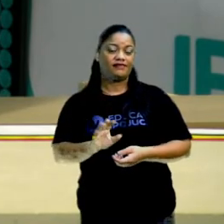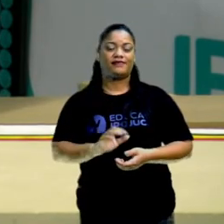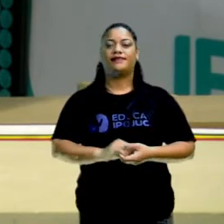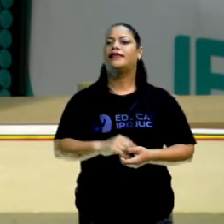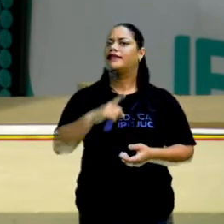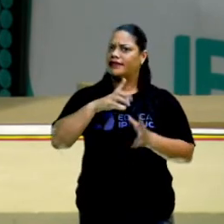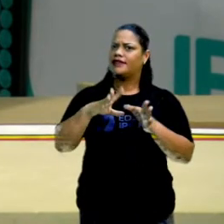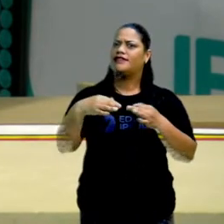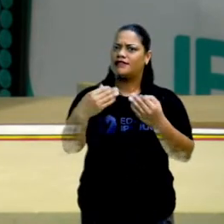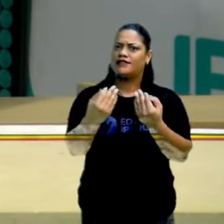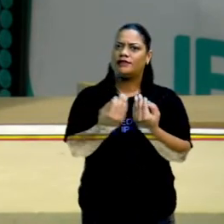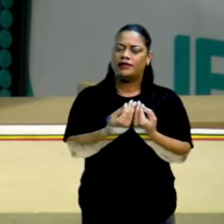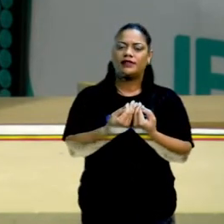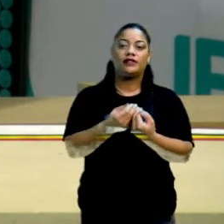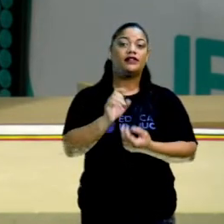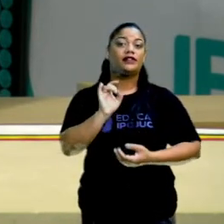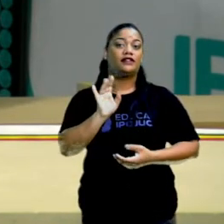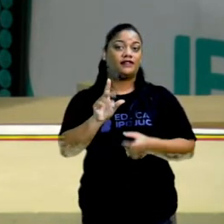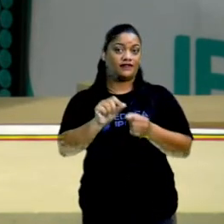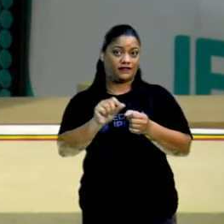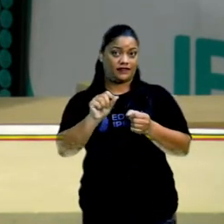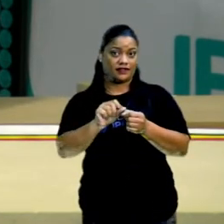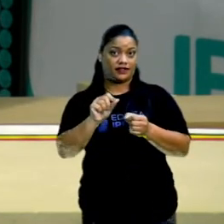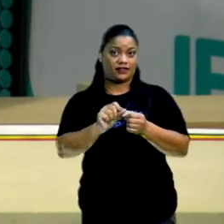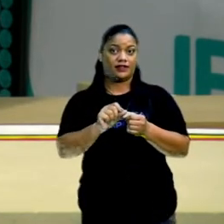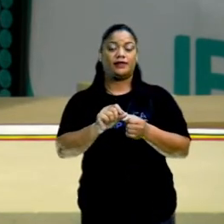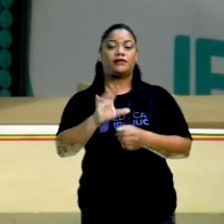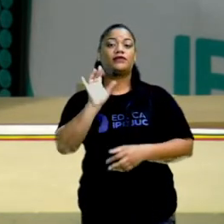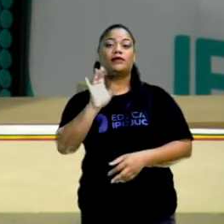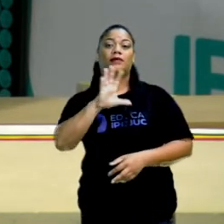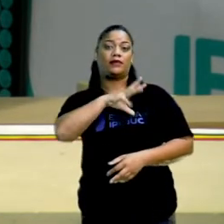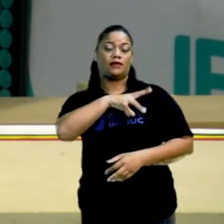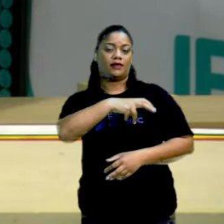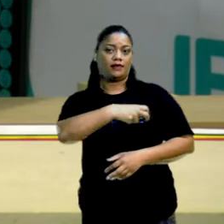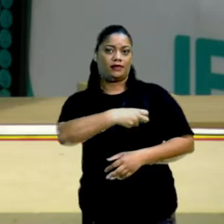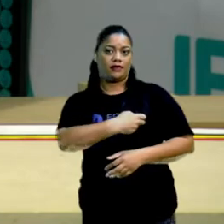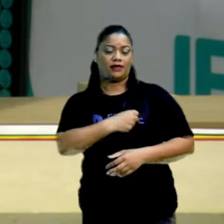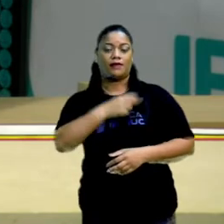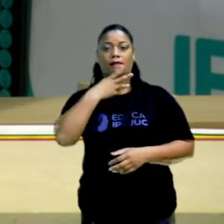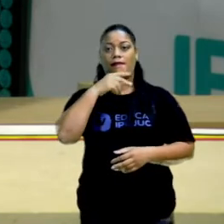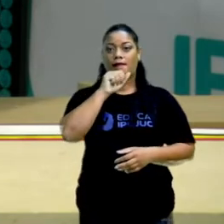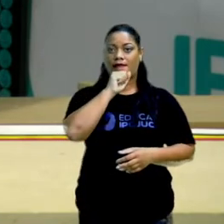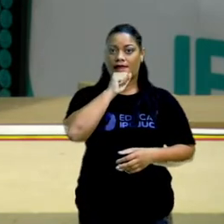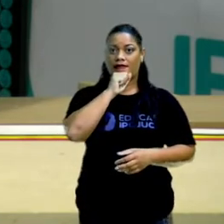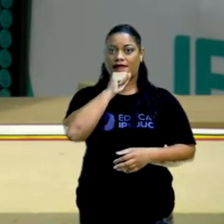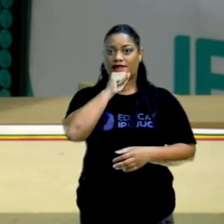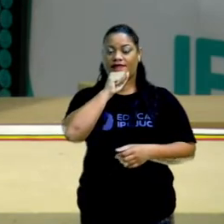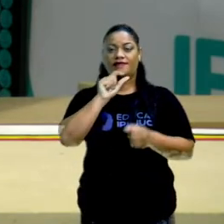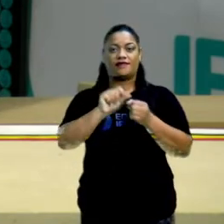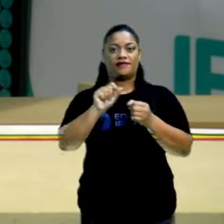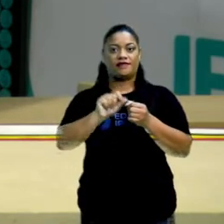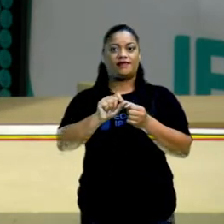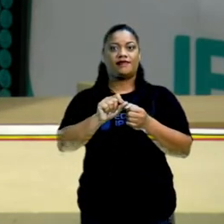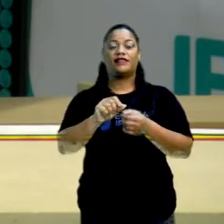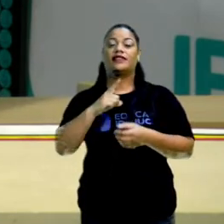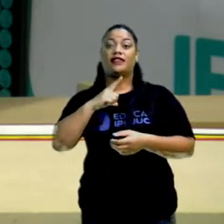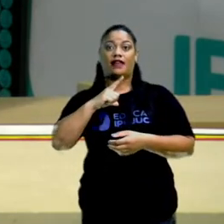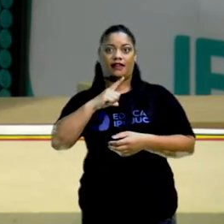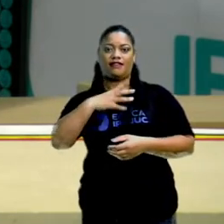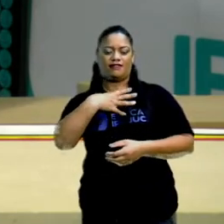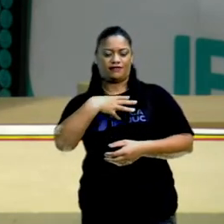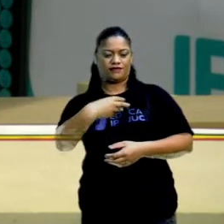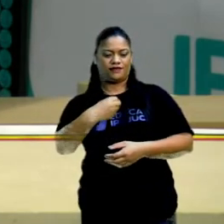Há famílias que são geradas pelo amor, onde os papais geram seus filhos